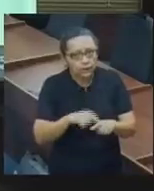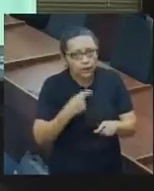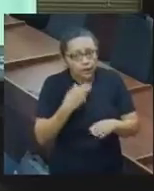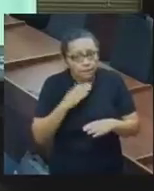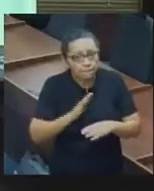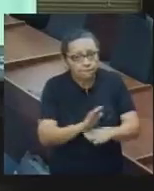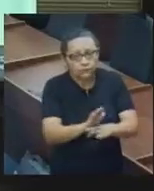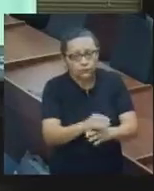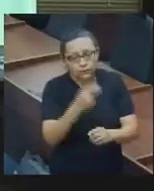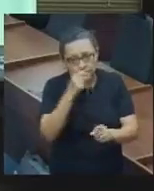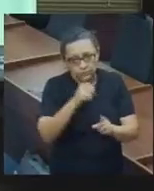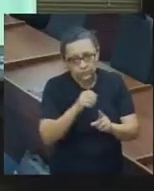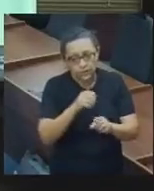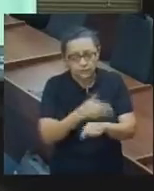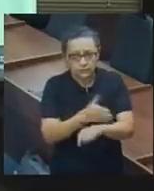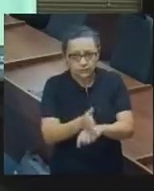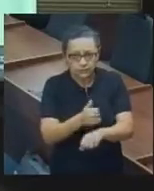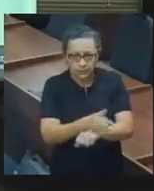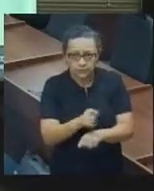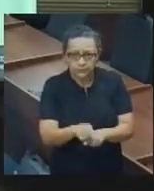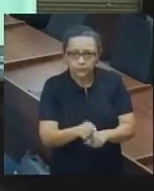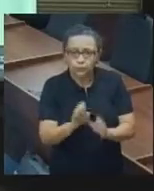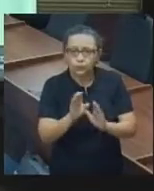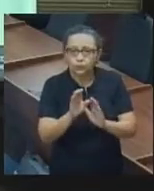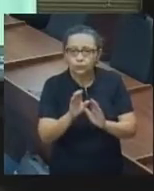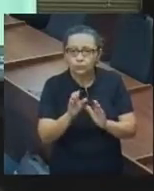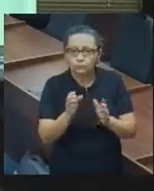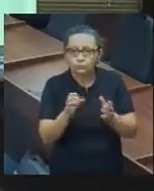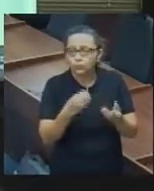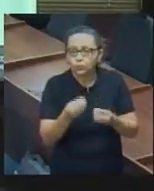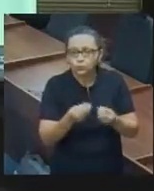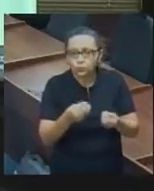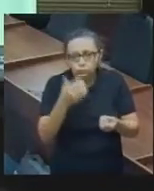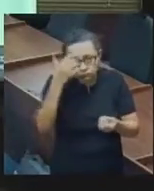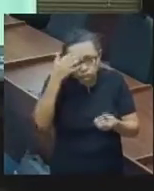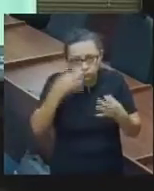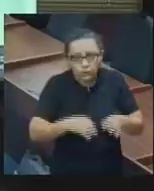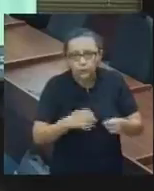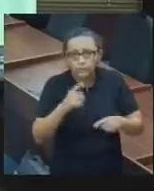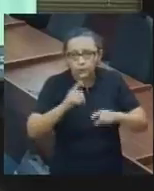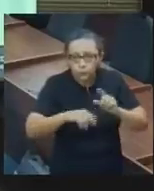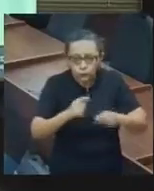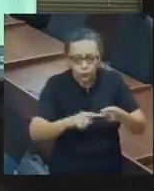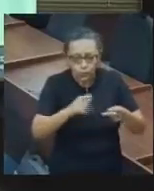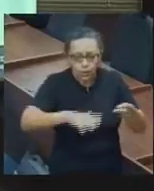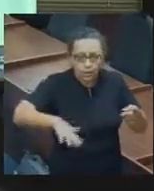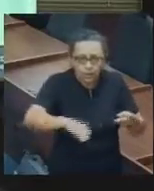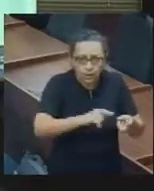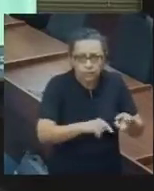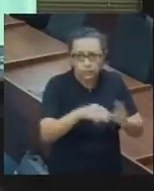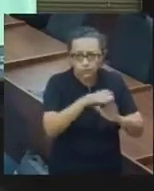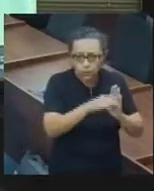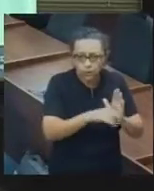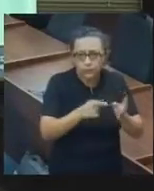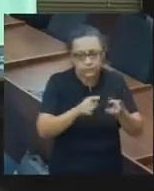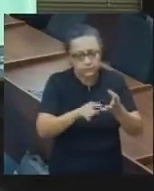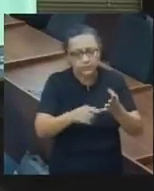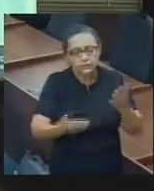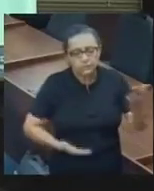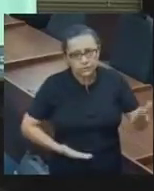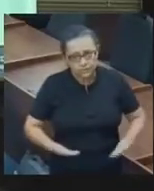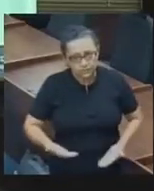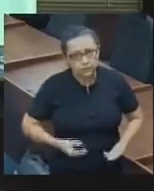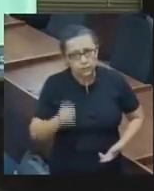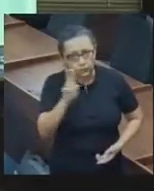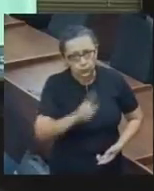acessibilidade então concepção de produtos e ambientes programas e serviços a serem